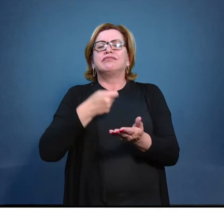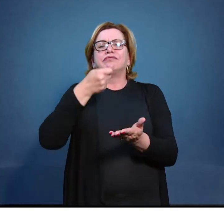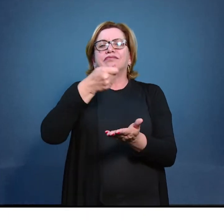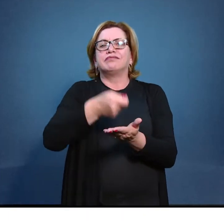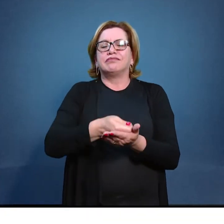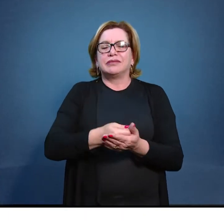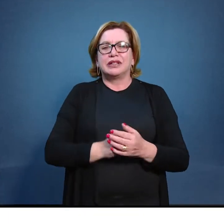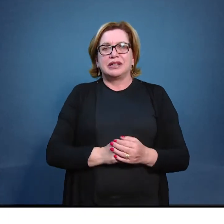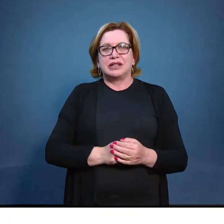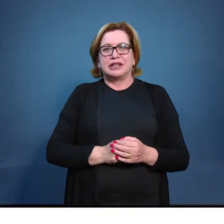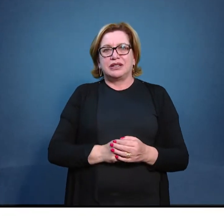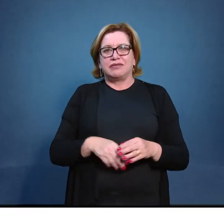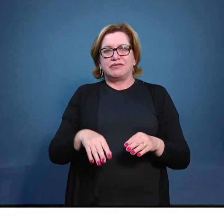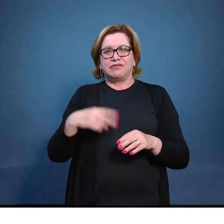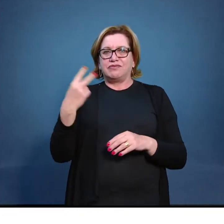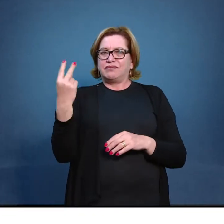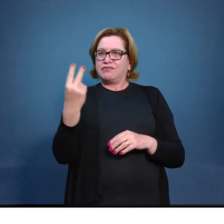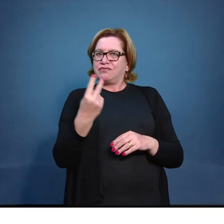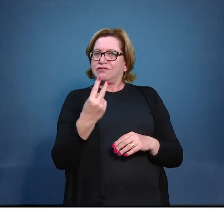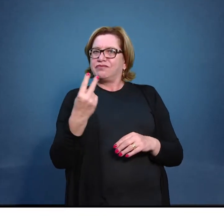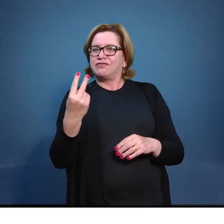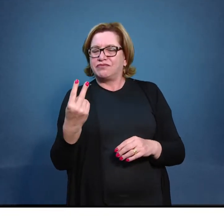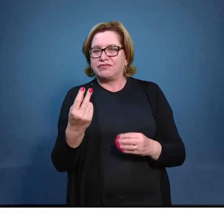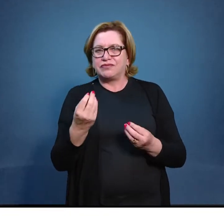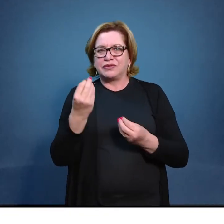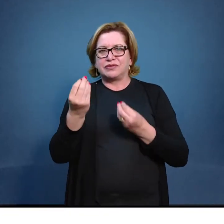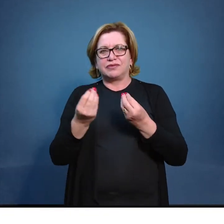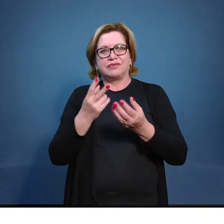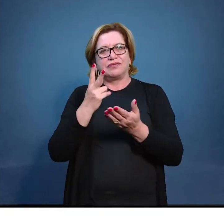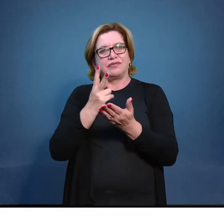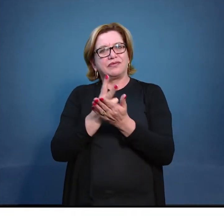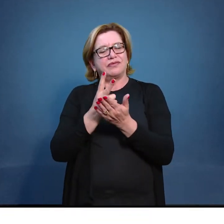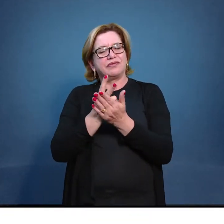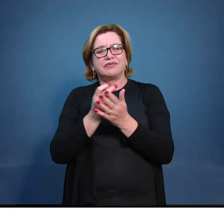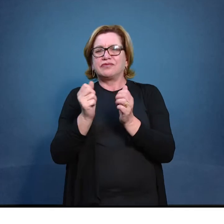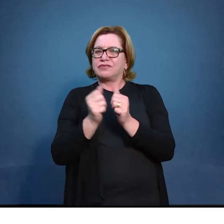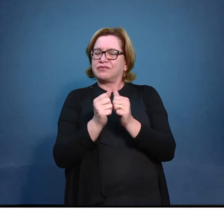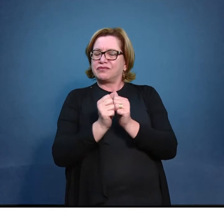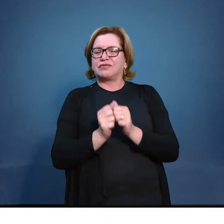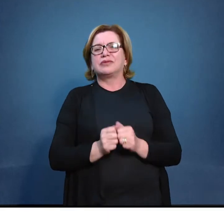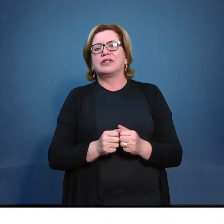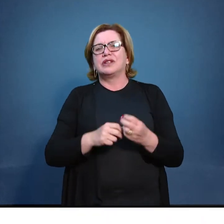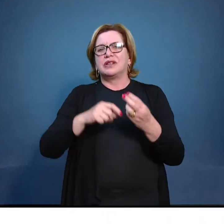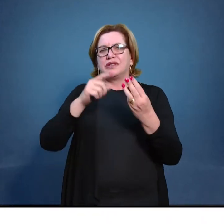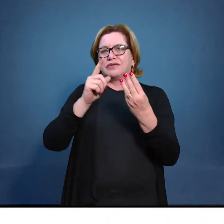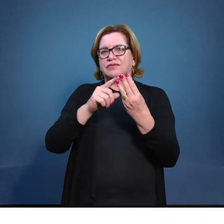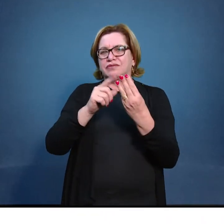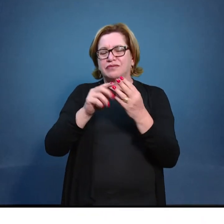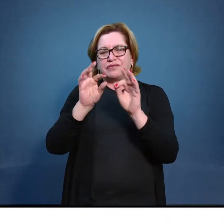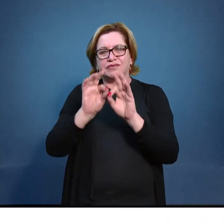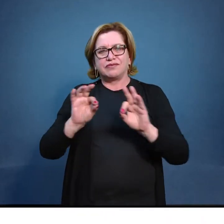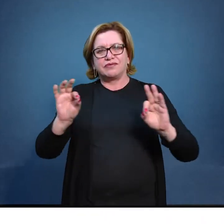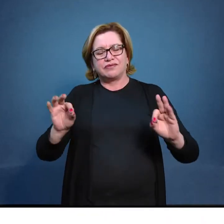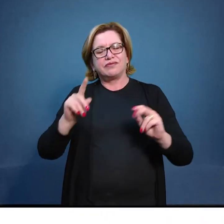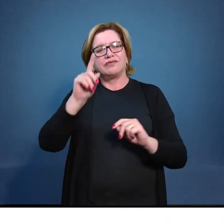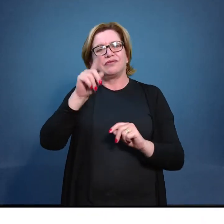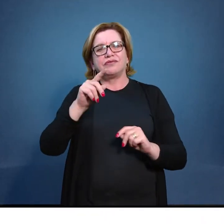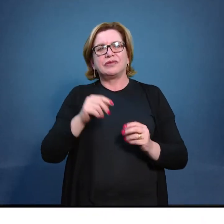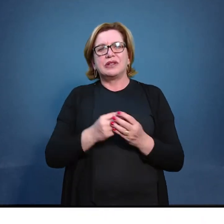ambos, o fisco e o contribuinte participam dessa ação. E o mais comum de